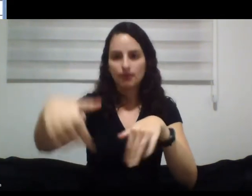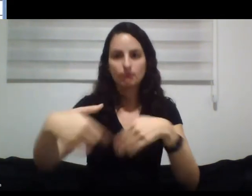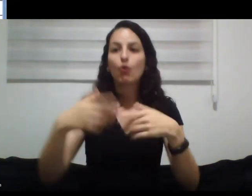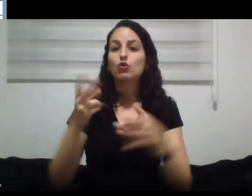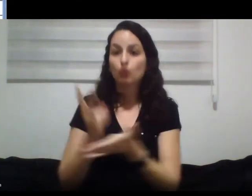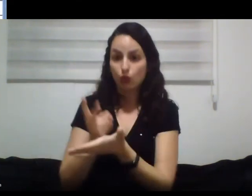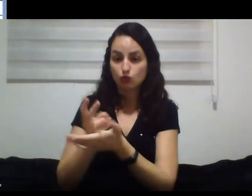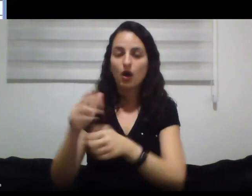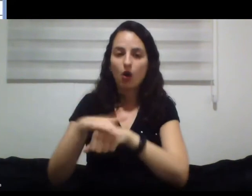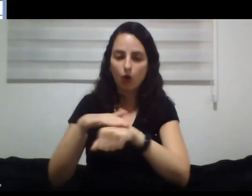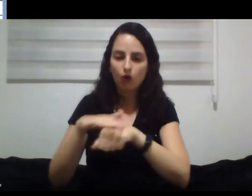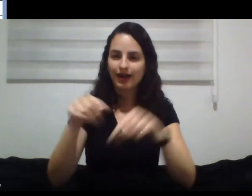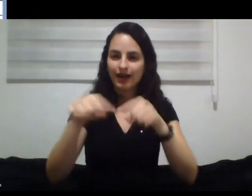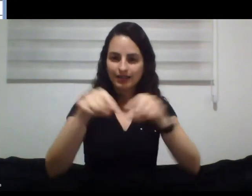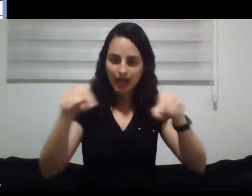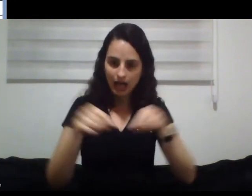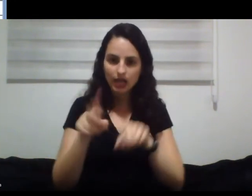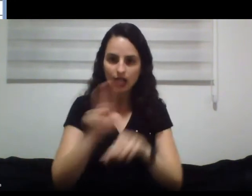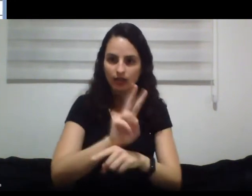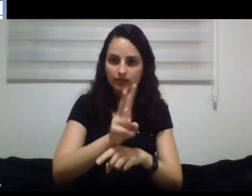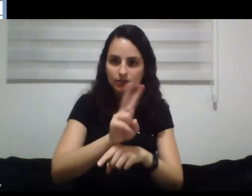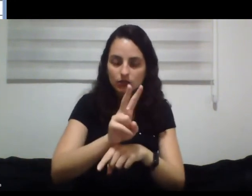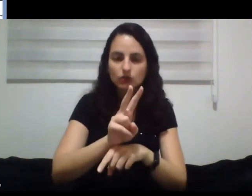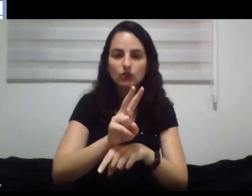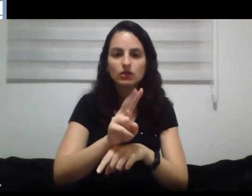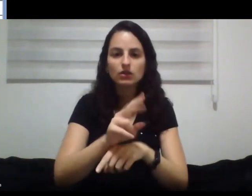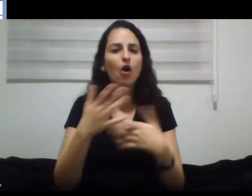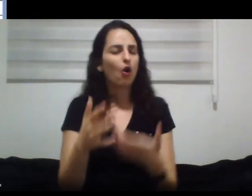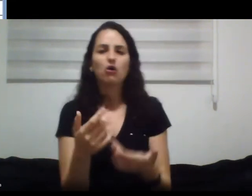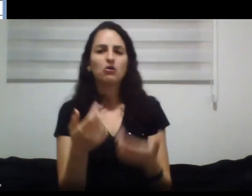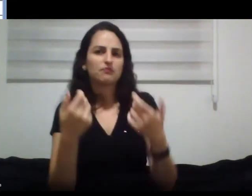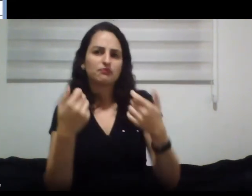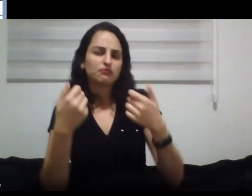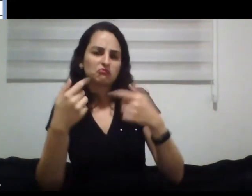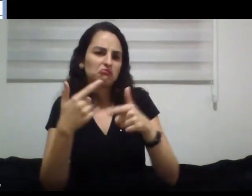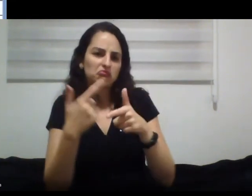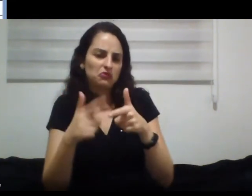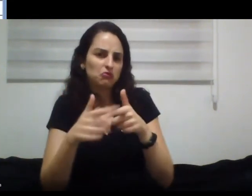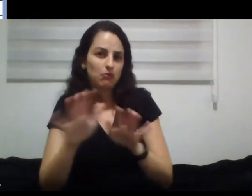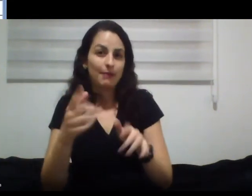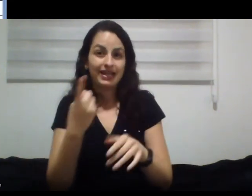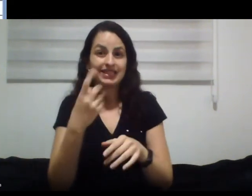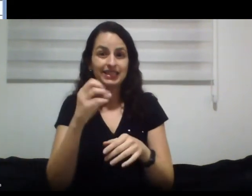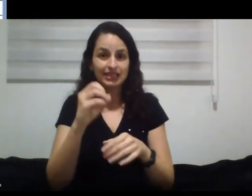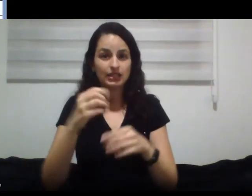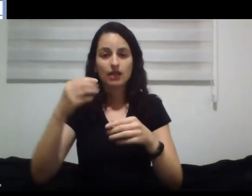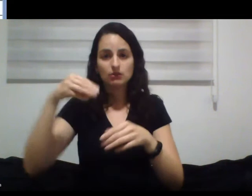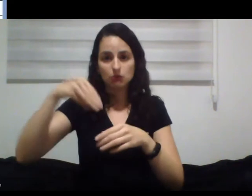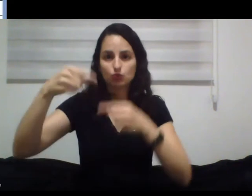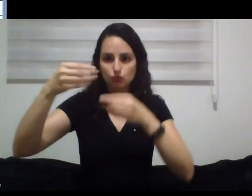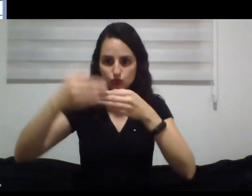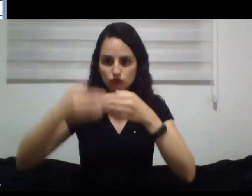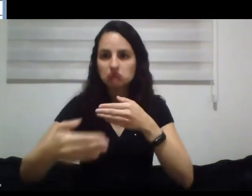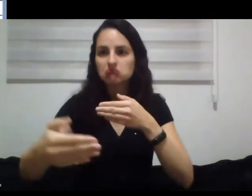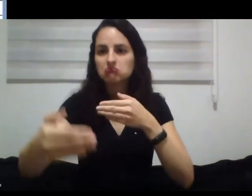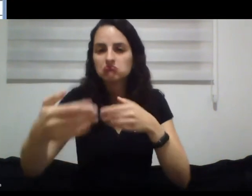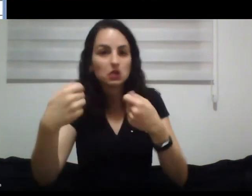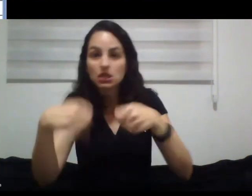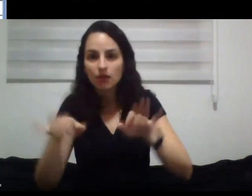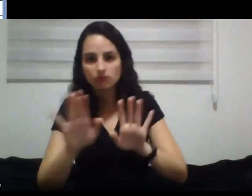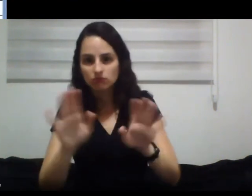passar para isso, gente, porque eu acho que as avaliações a gente pode continuar na sala, né? Eu acho que isso é importante, sim, a gente trazer.